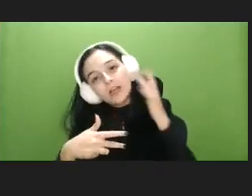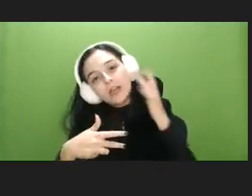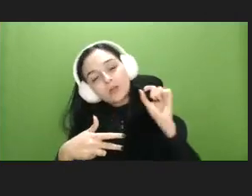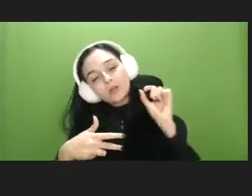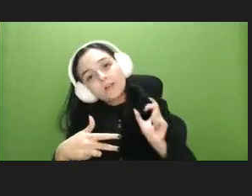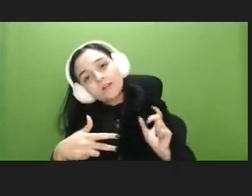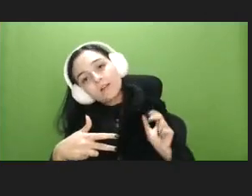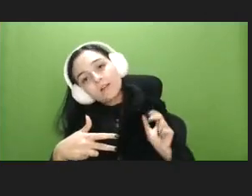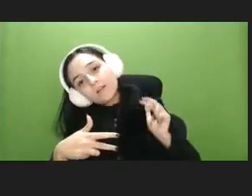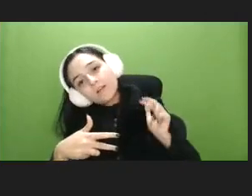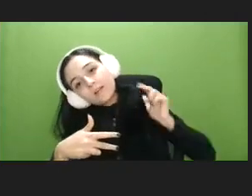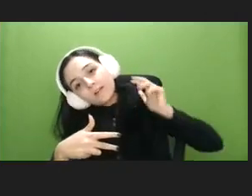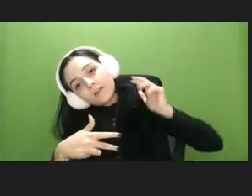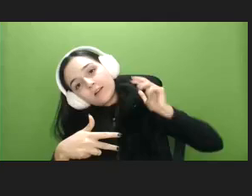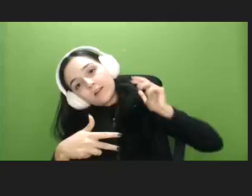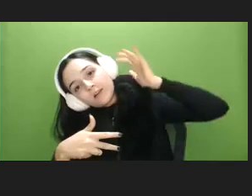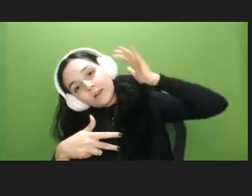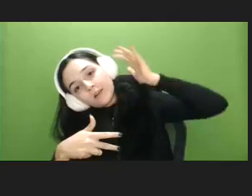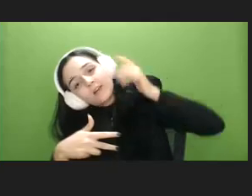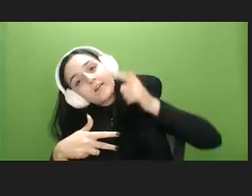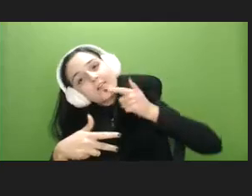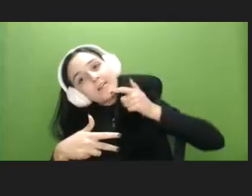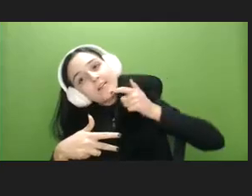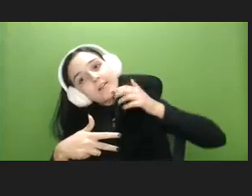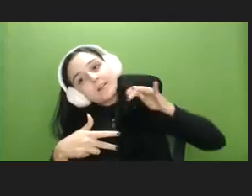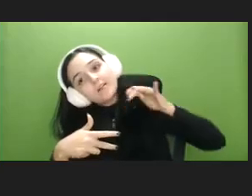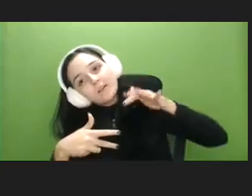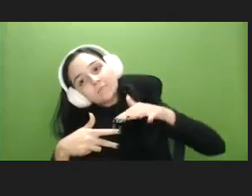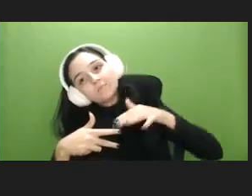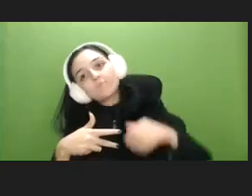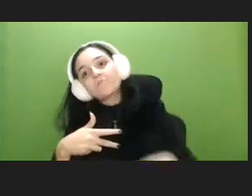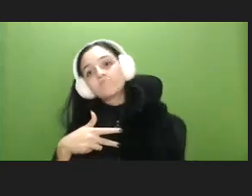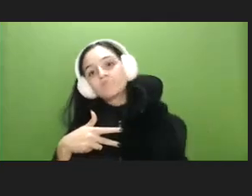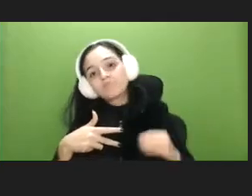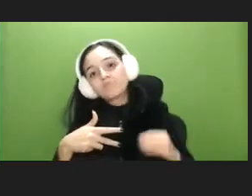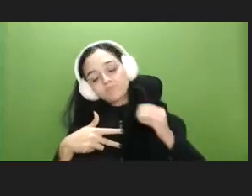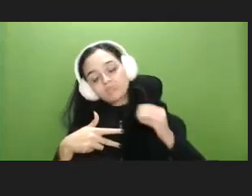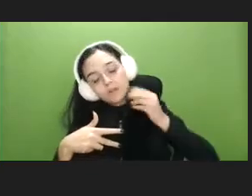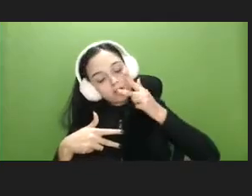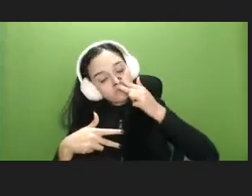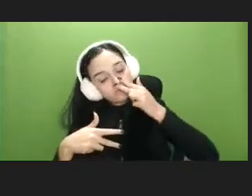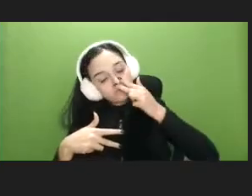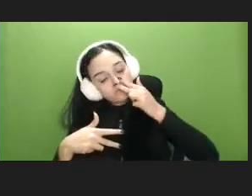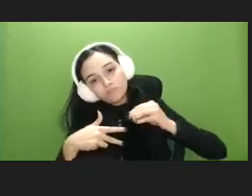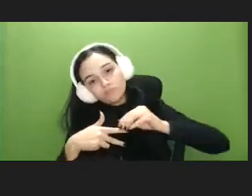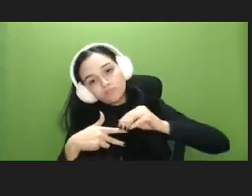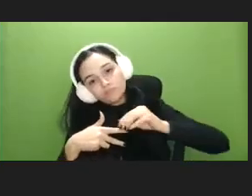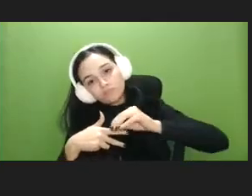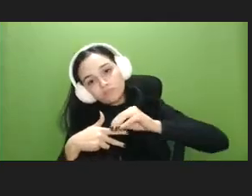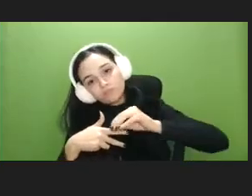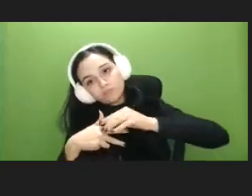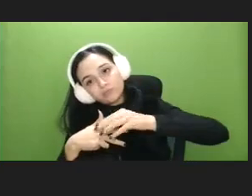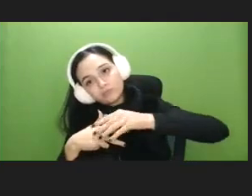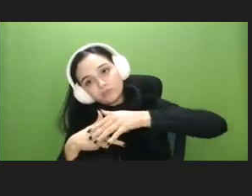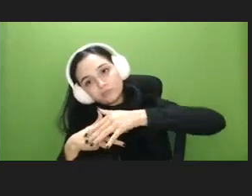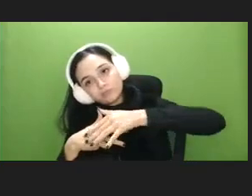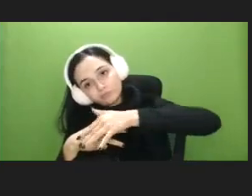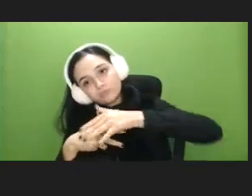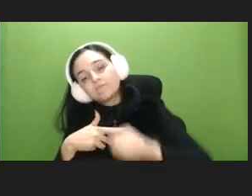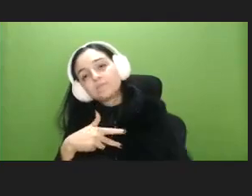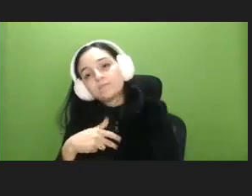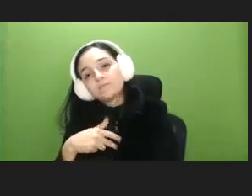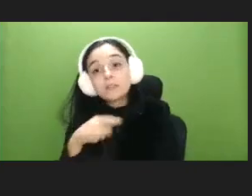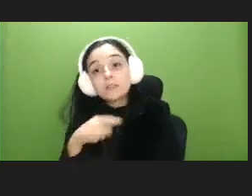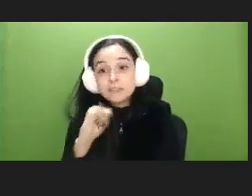pode ser um sinal também de gravidade, de doença grave, e quem está desmaiando, perdendo a consciência, a